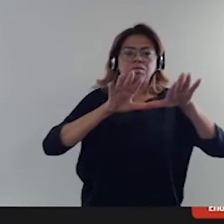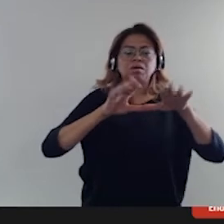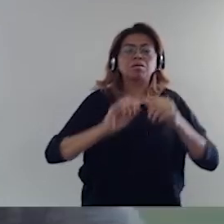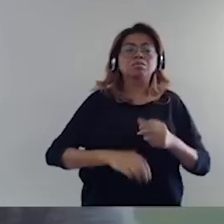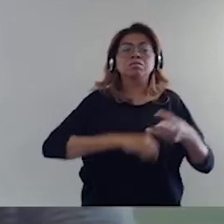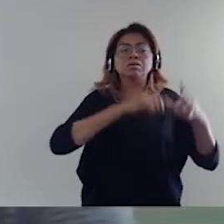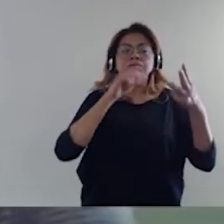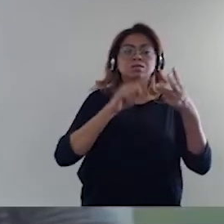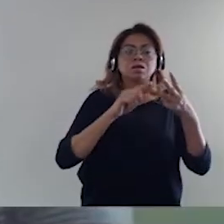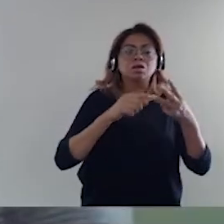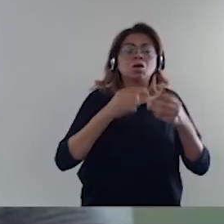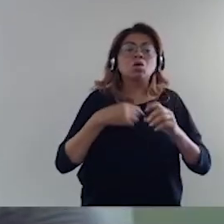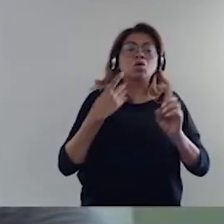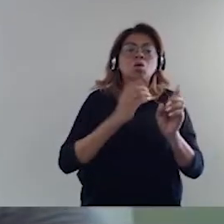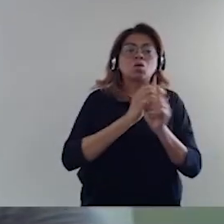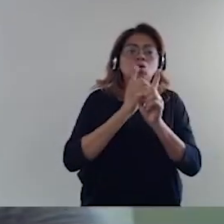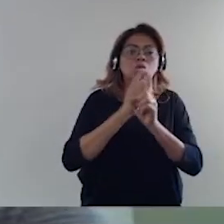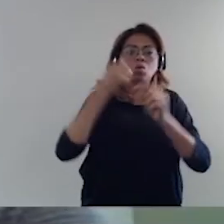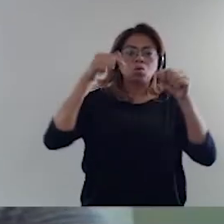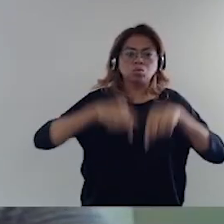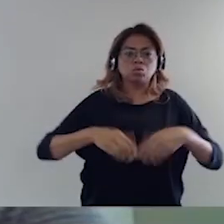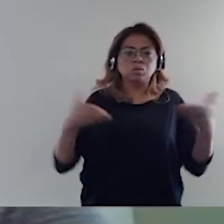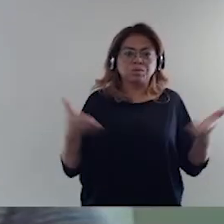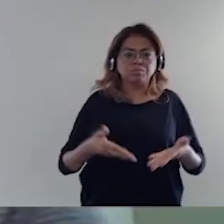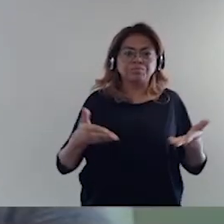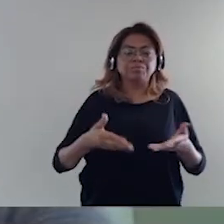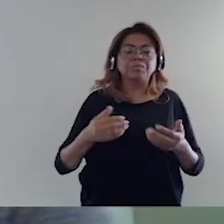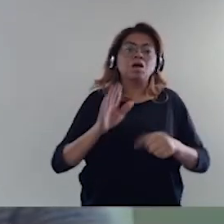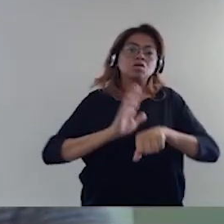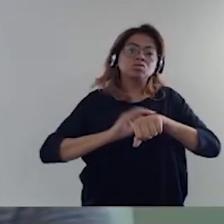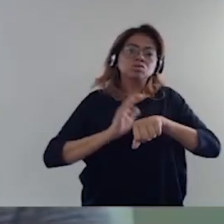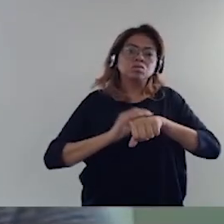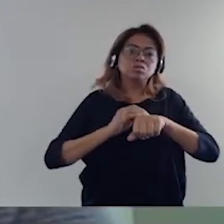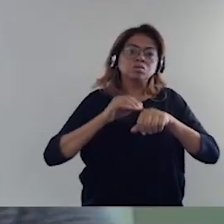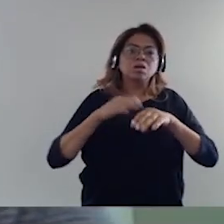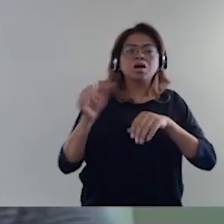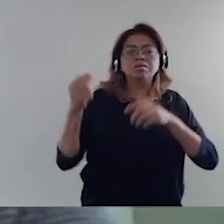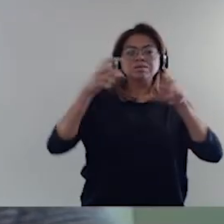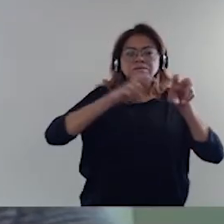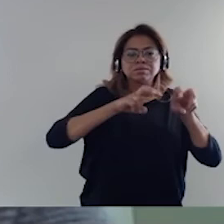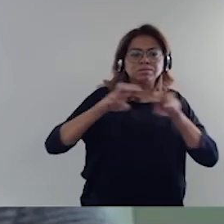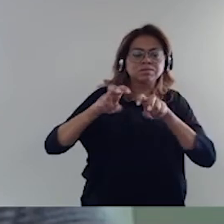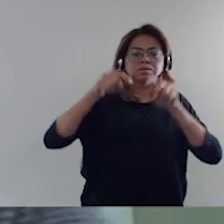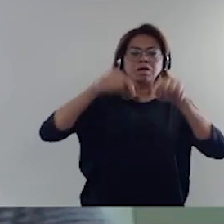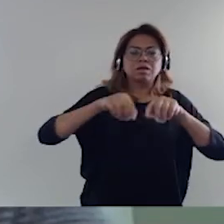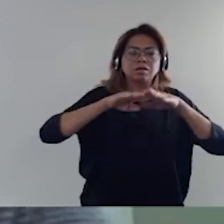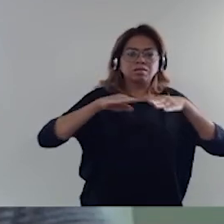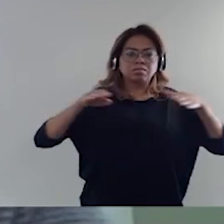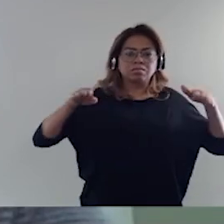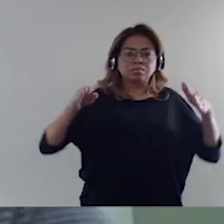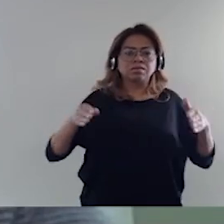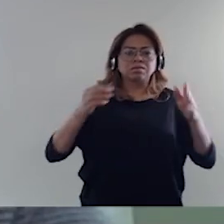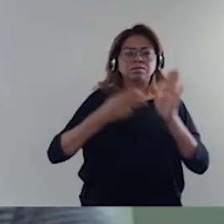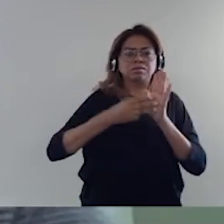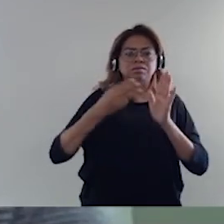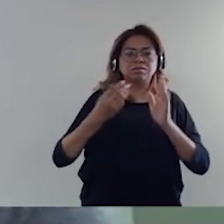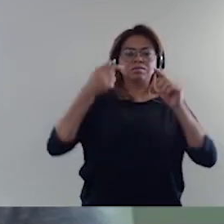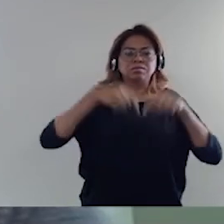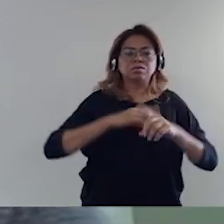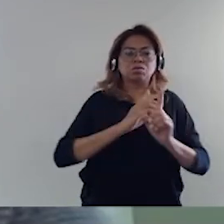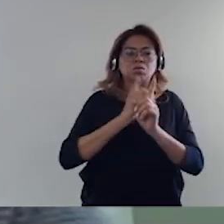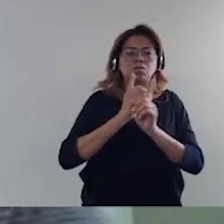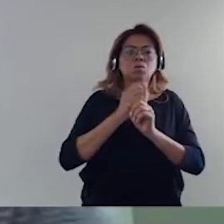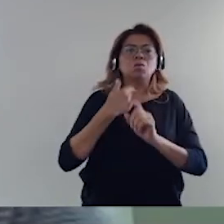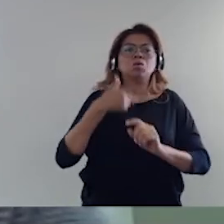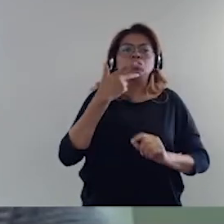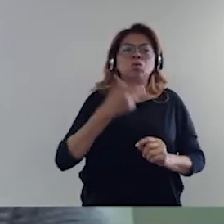Magna, convidamos para presidir a mesa de honra desta terceira Conferência Magna o